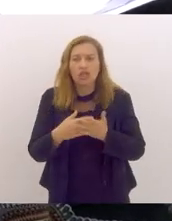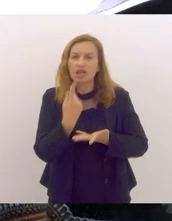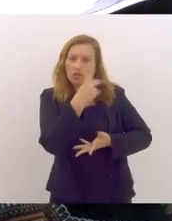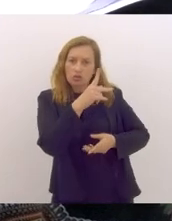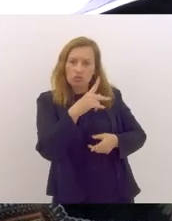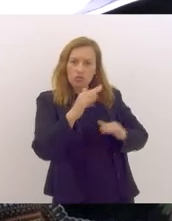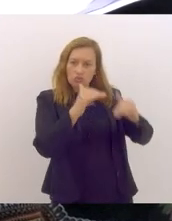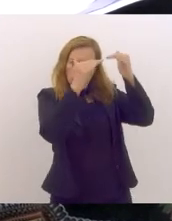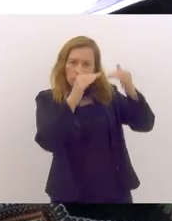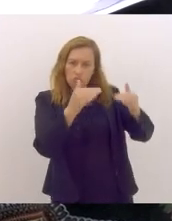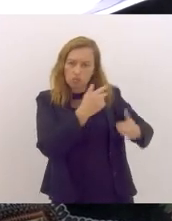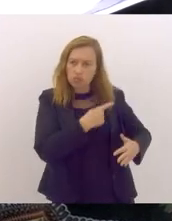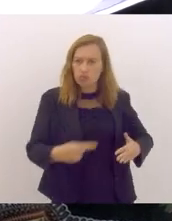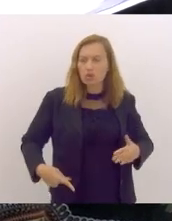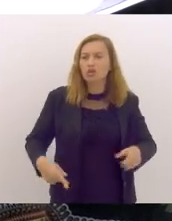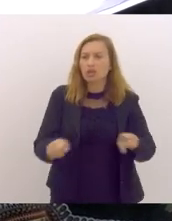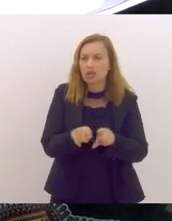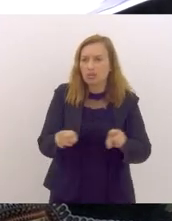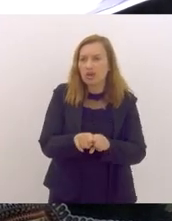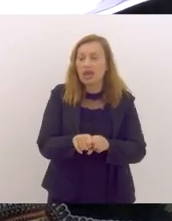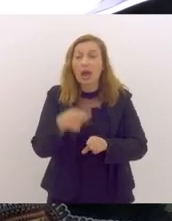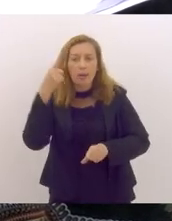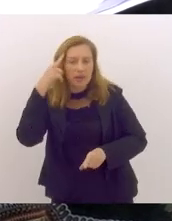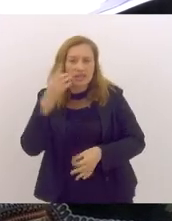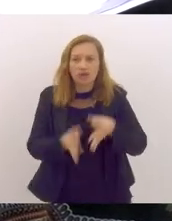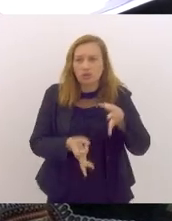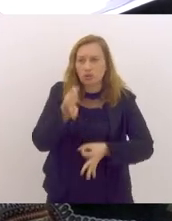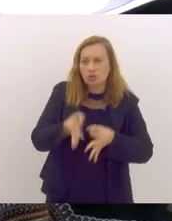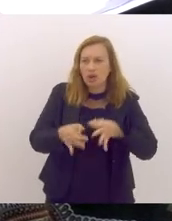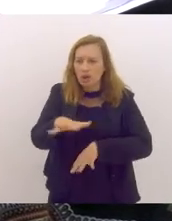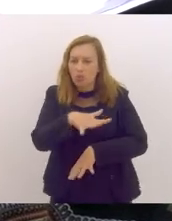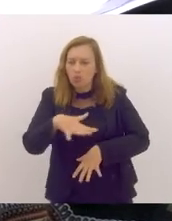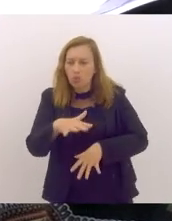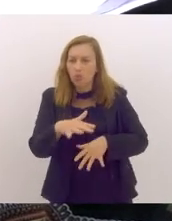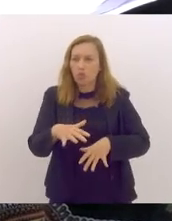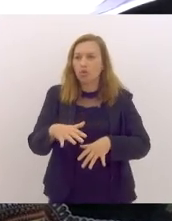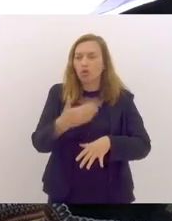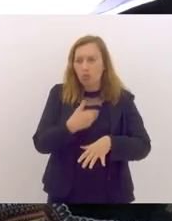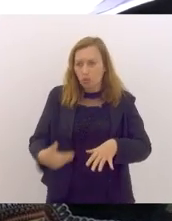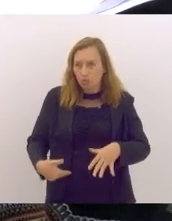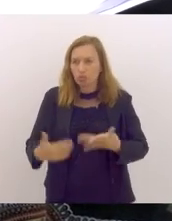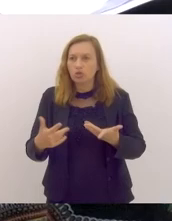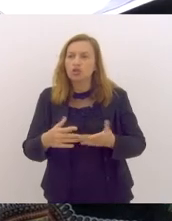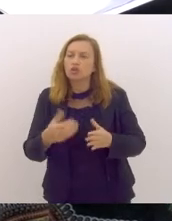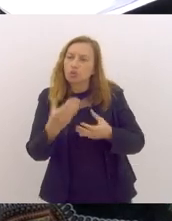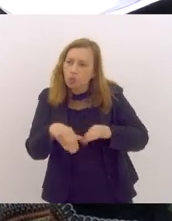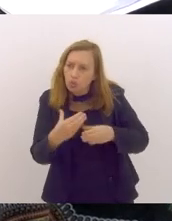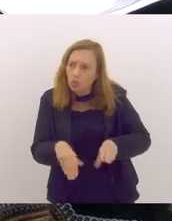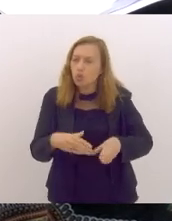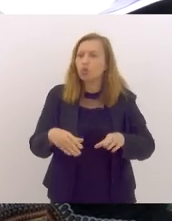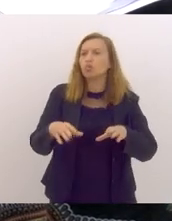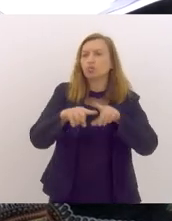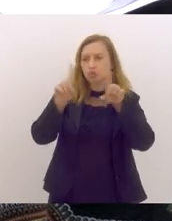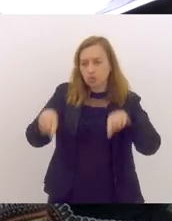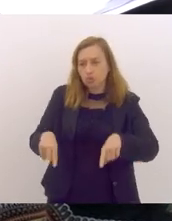é, evidentemente, pensar na trajetória do tribunal, como órgão público importantíssimo, e a existência de concursos, servidores